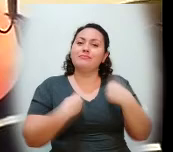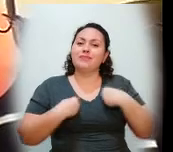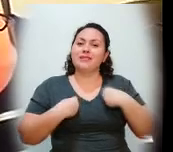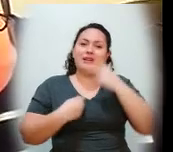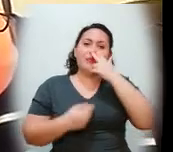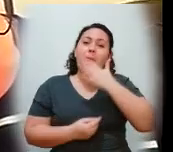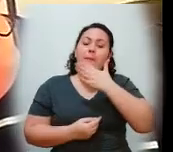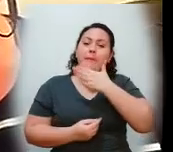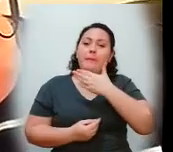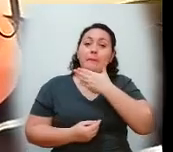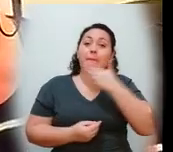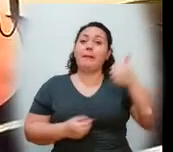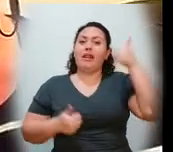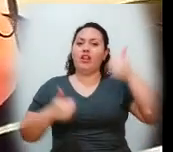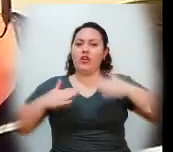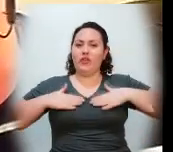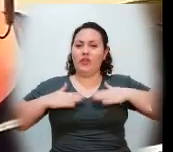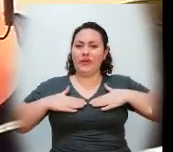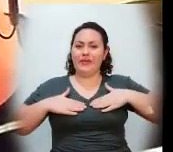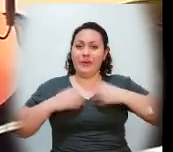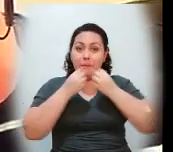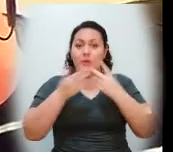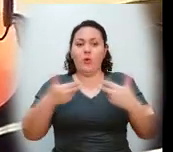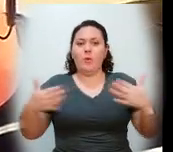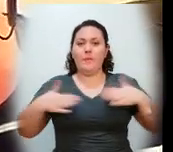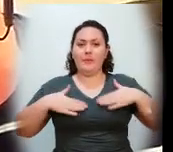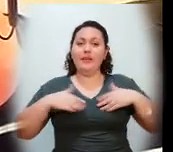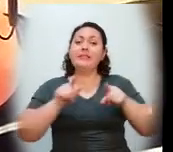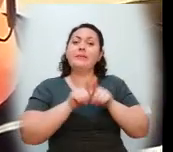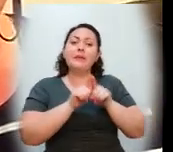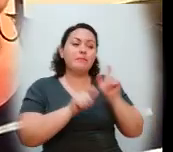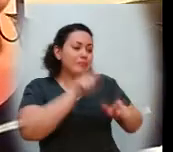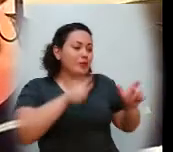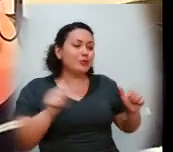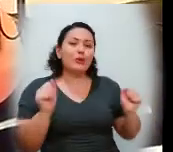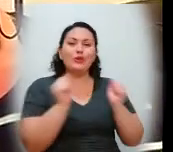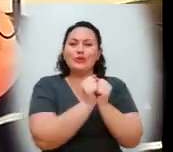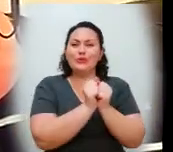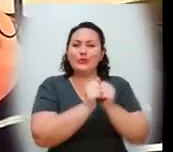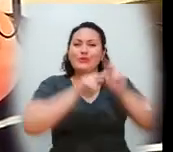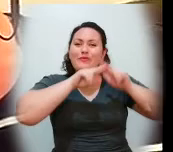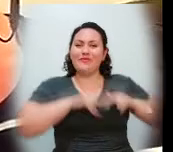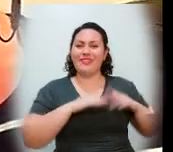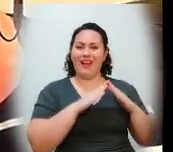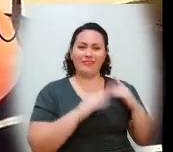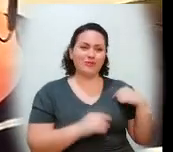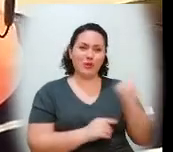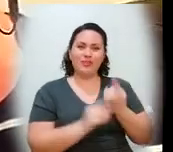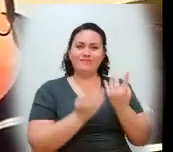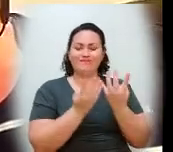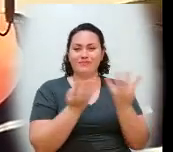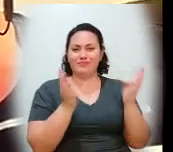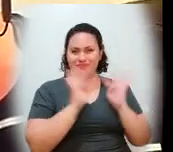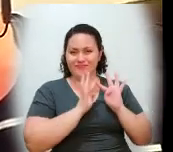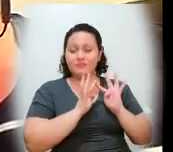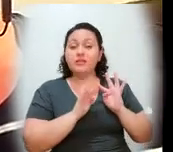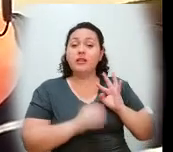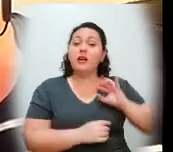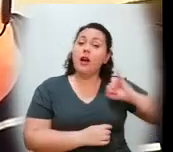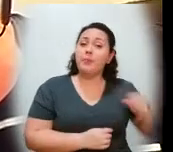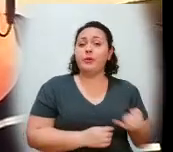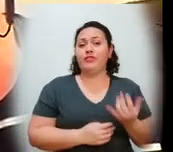e em benefício também das pessoas que estão junto com a gente nesse momento do isolamento e que dá para também utilizar